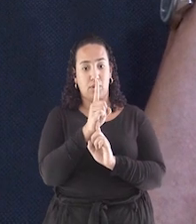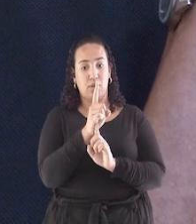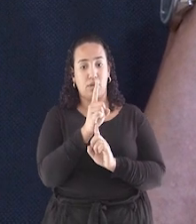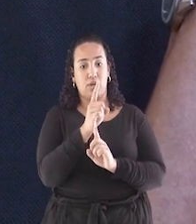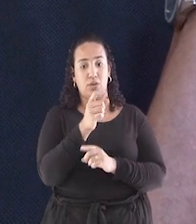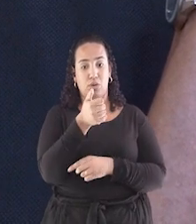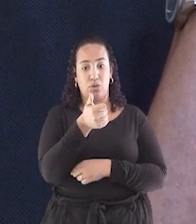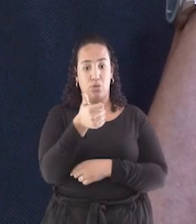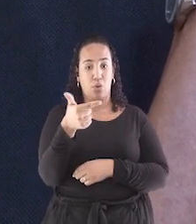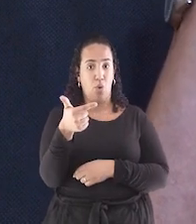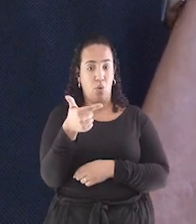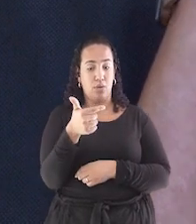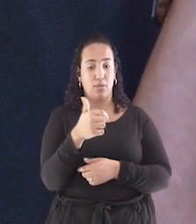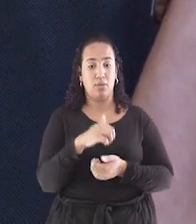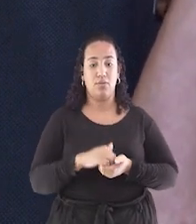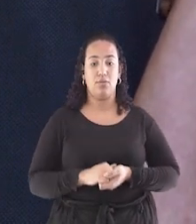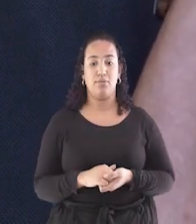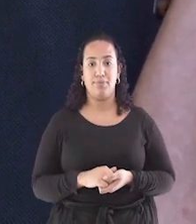12,